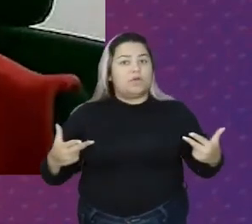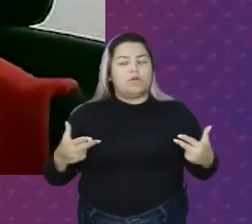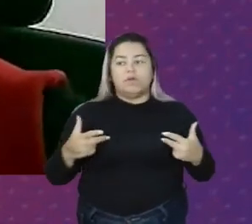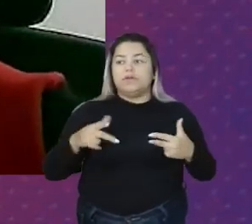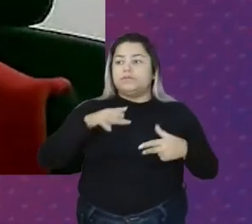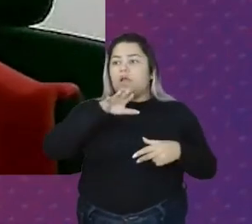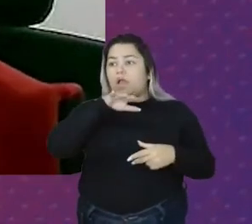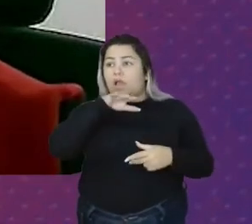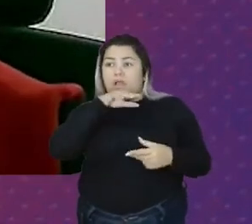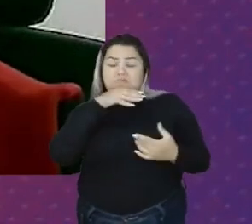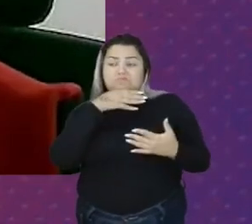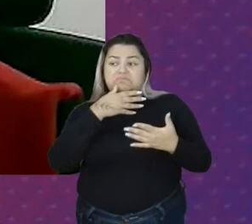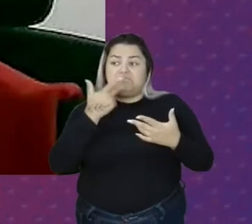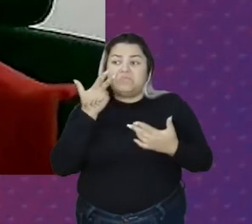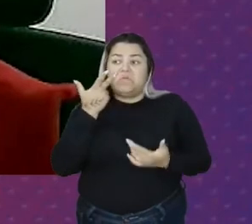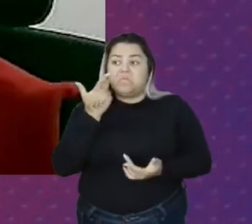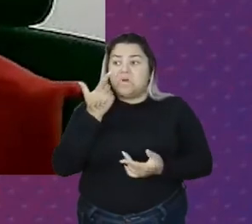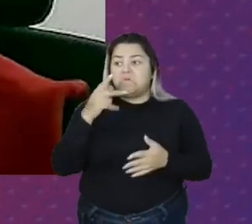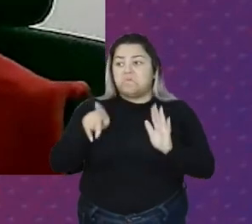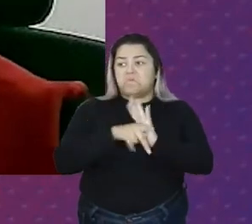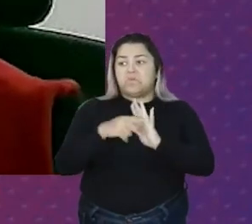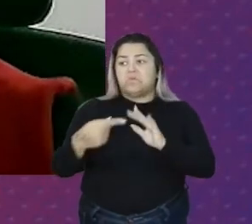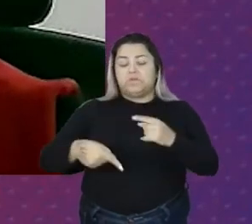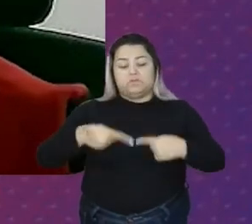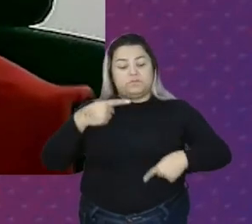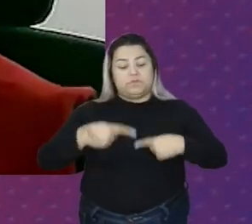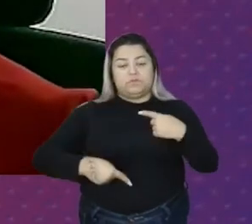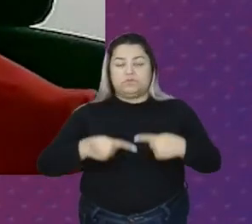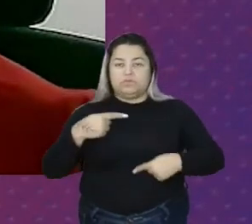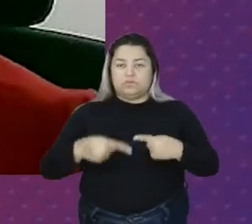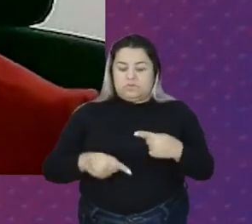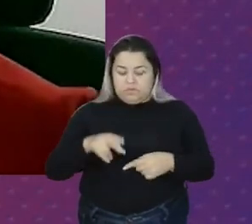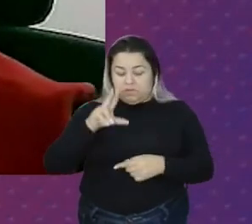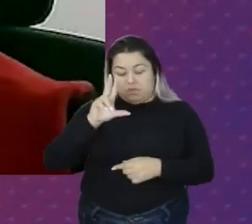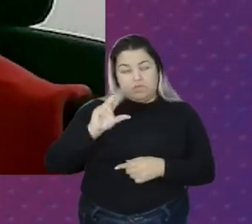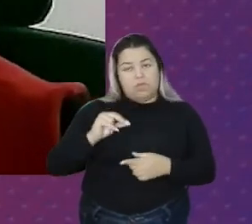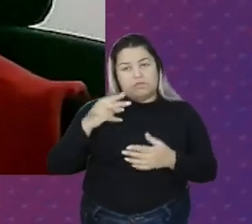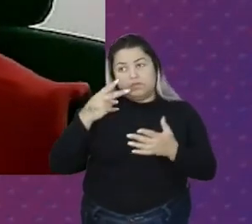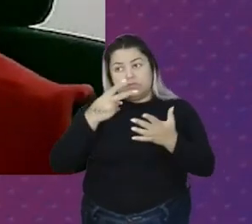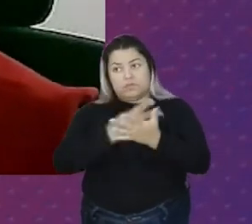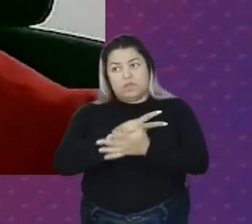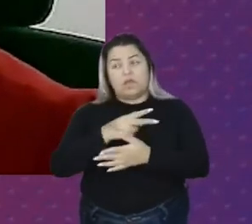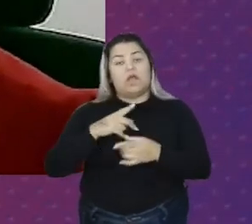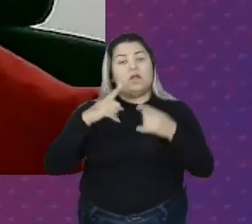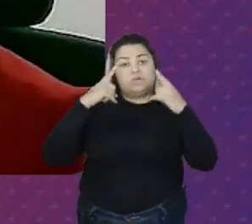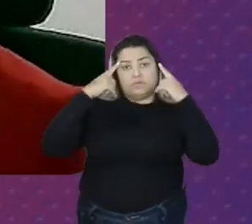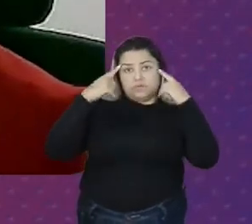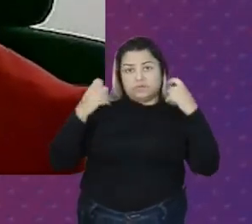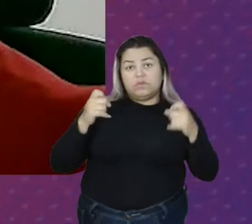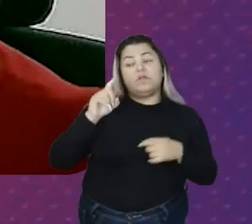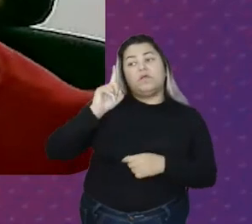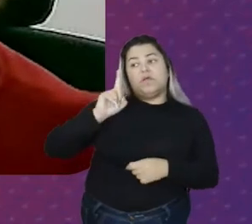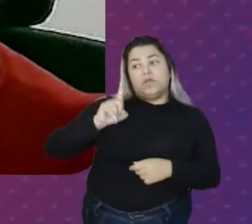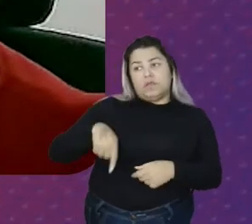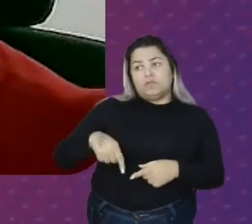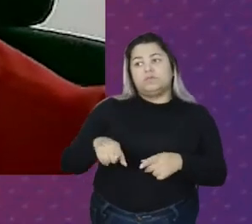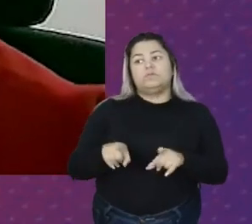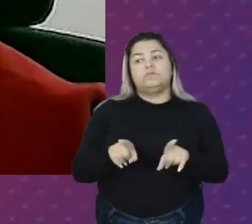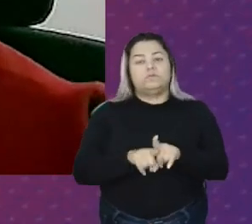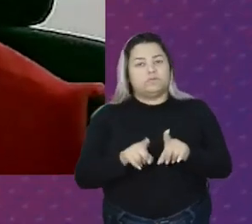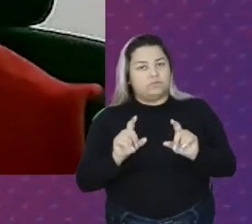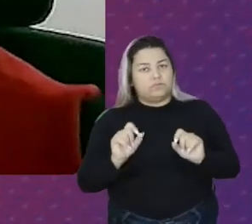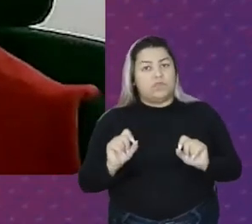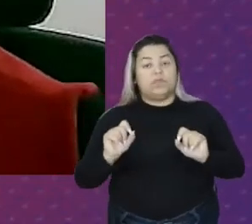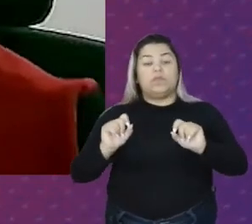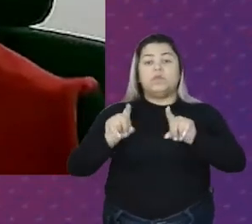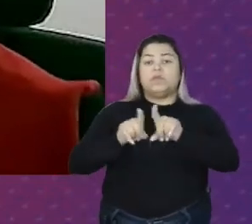é própria da política. No entanto, a gente sabe que não é assim. A violência política, ela é eminentemente de gênero.